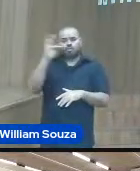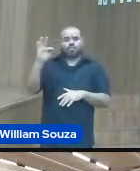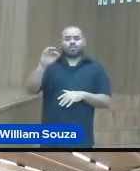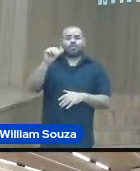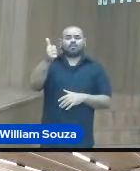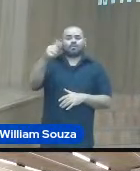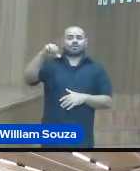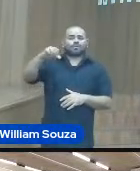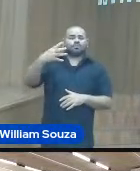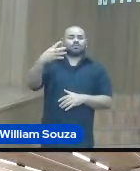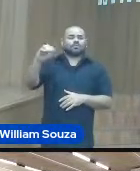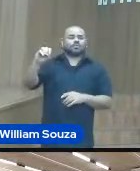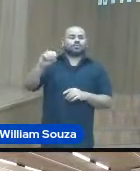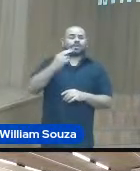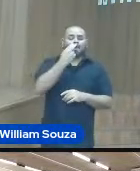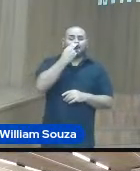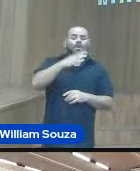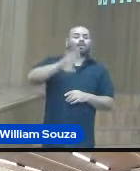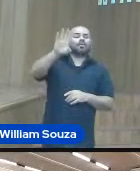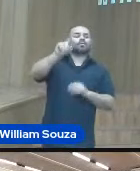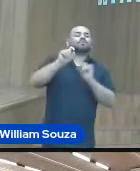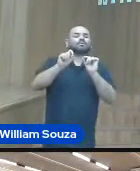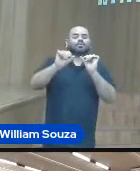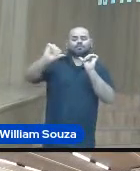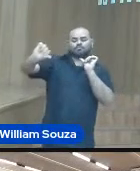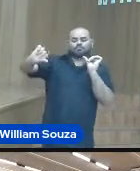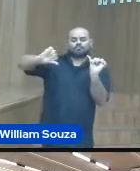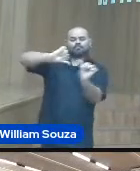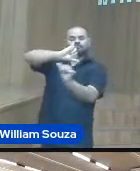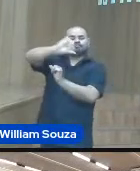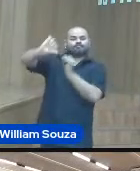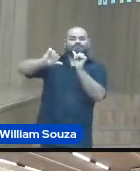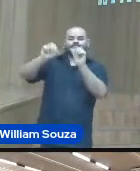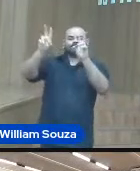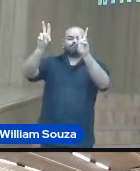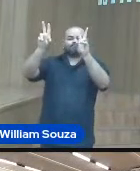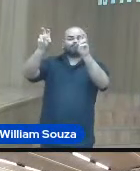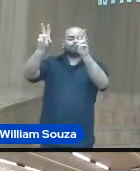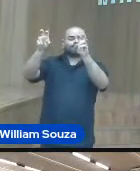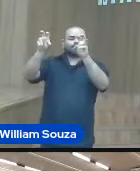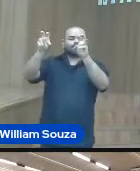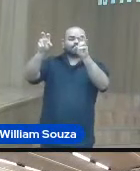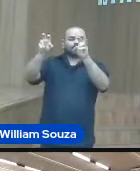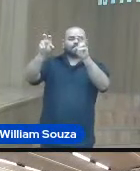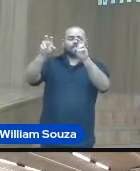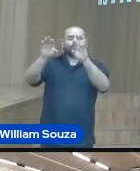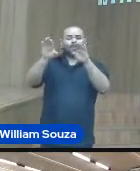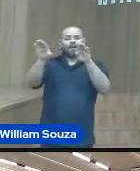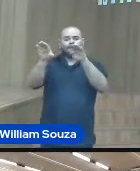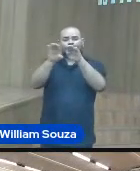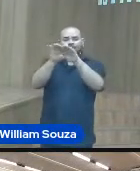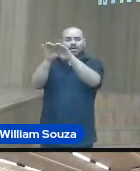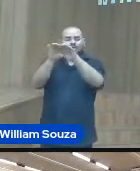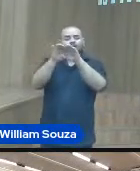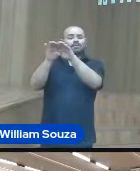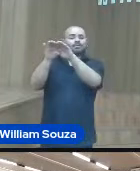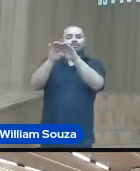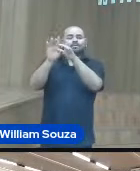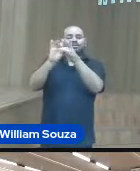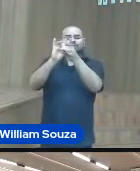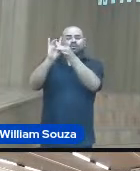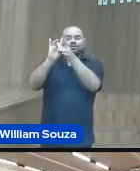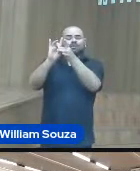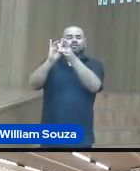que Hitler faz é trocar o fraternidade, igualdade e liberdade por